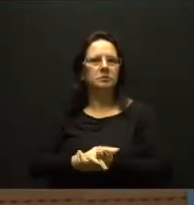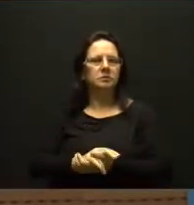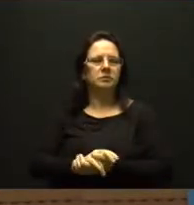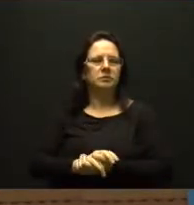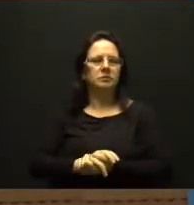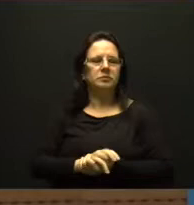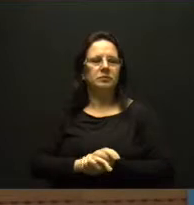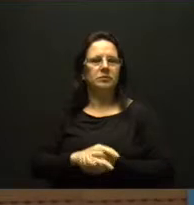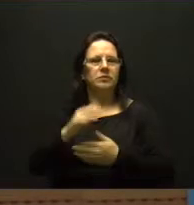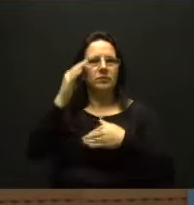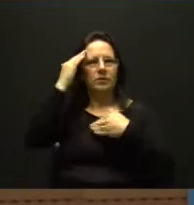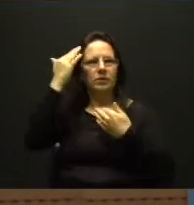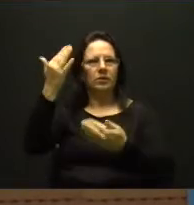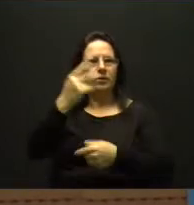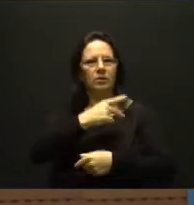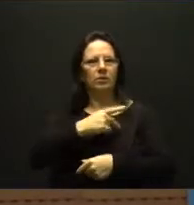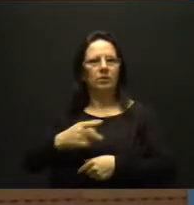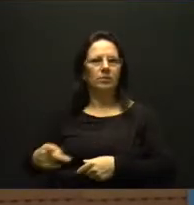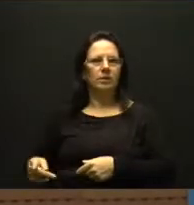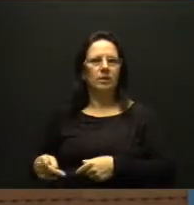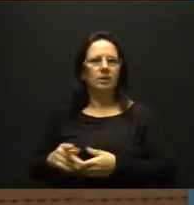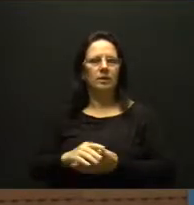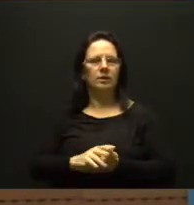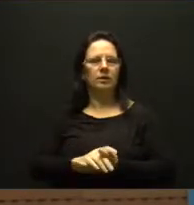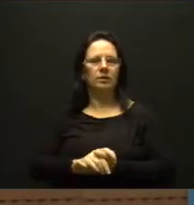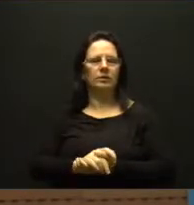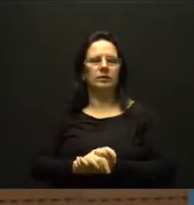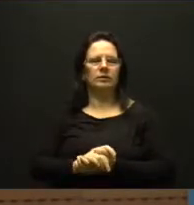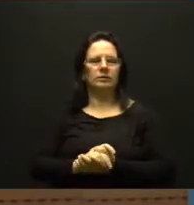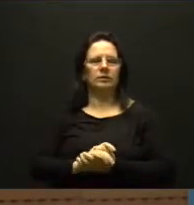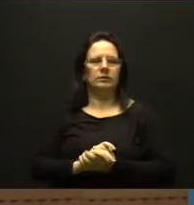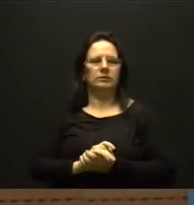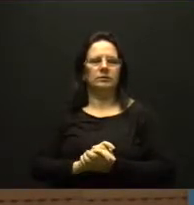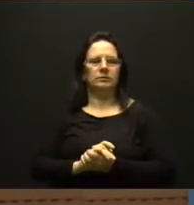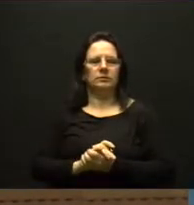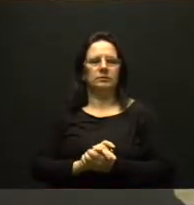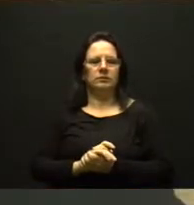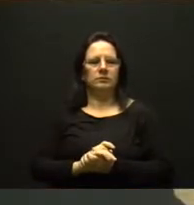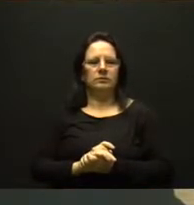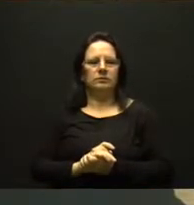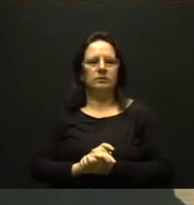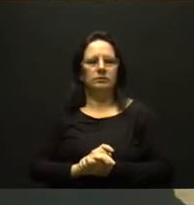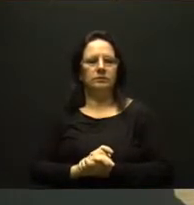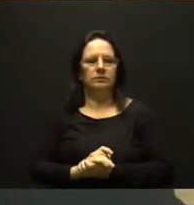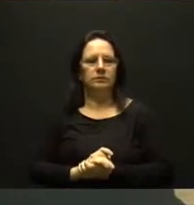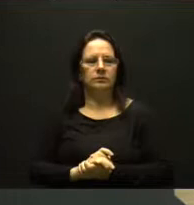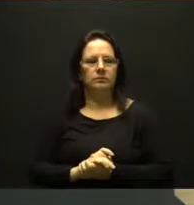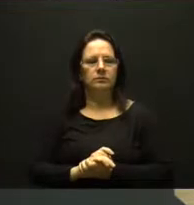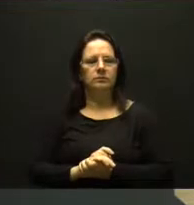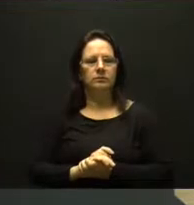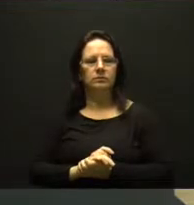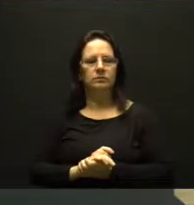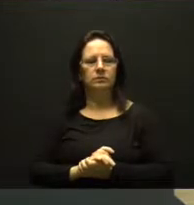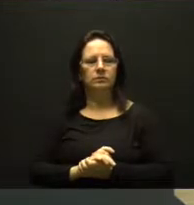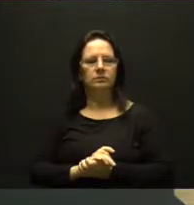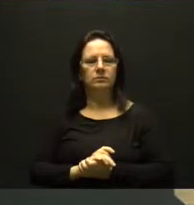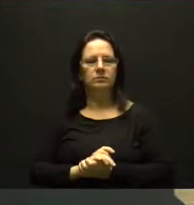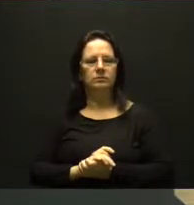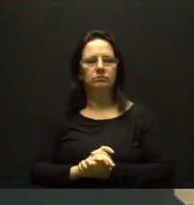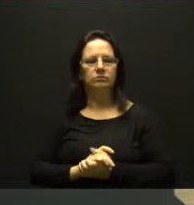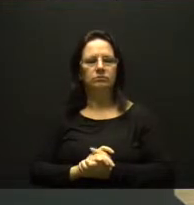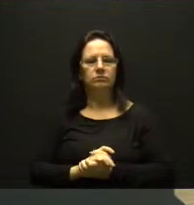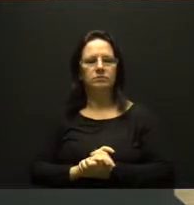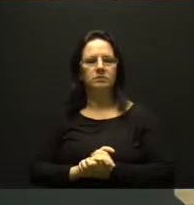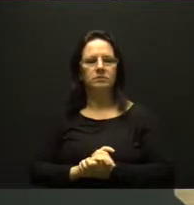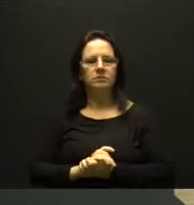corrupção obrigado seu presidente obrigado pela oportunidade está ajudando vocês também continua em discussão com a palavra o vereador marcinho após o